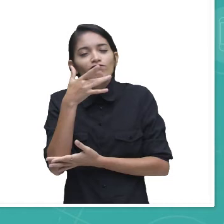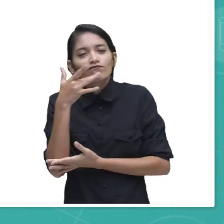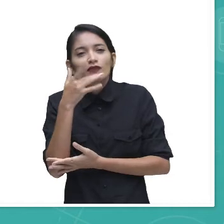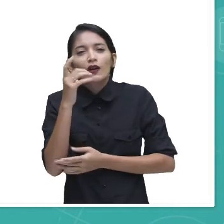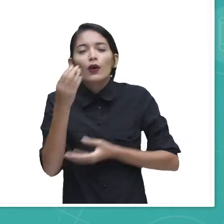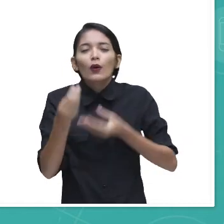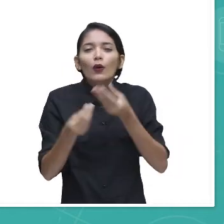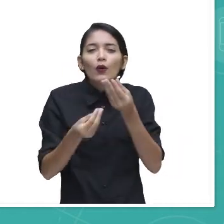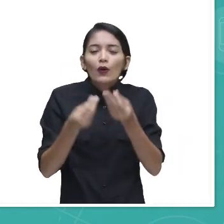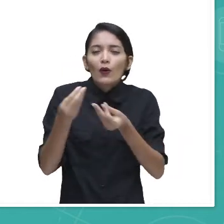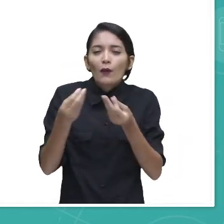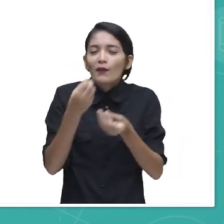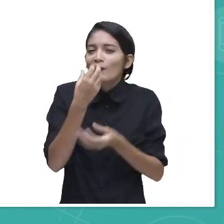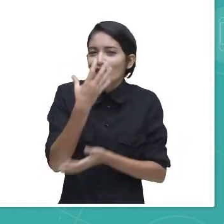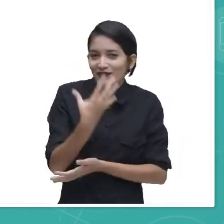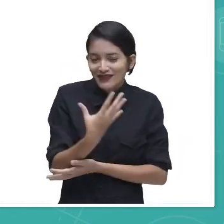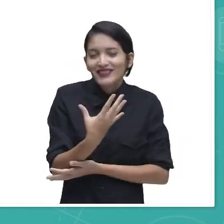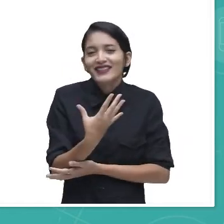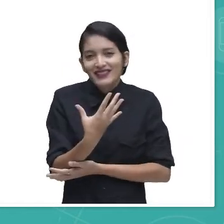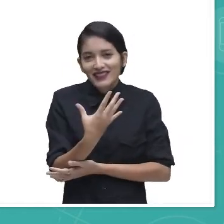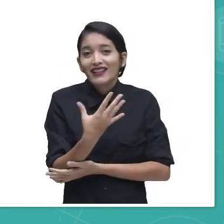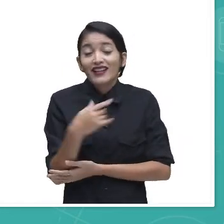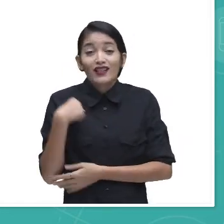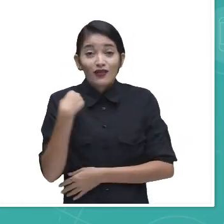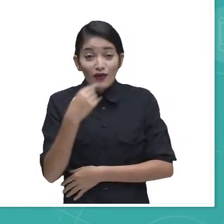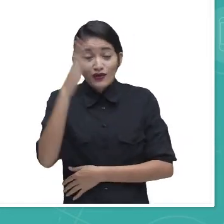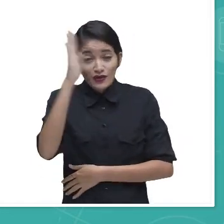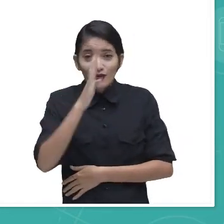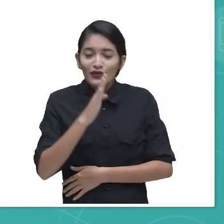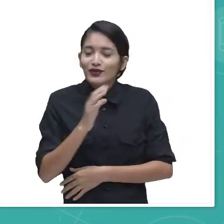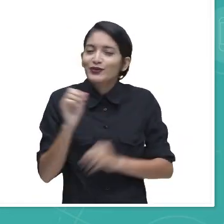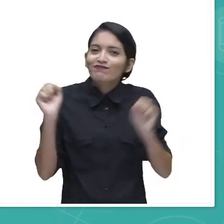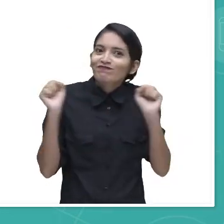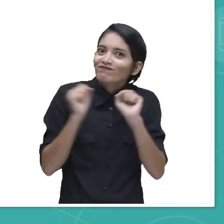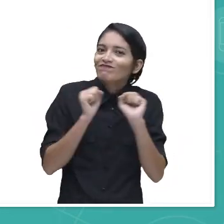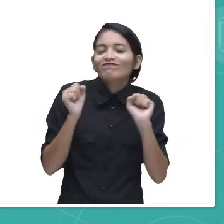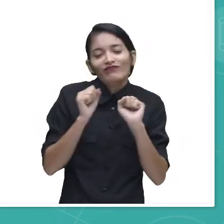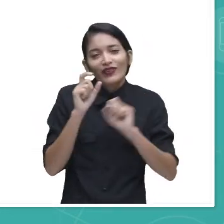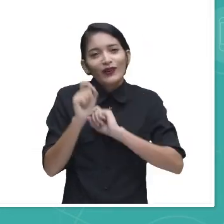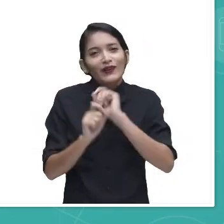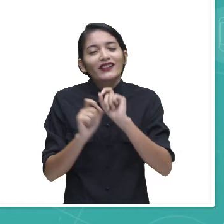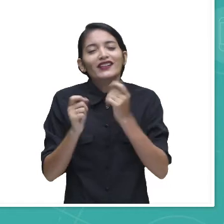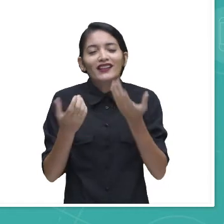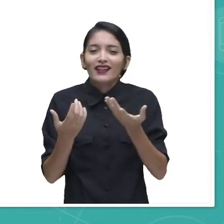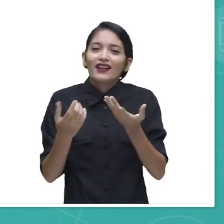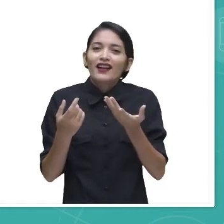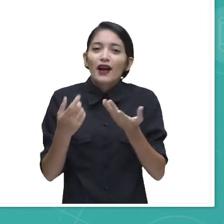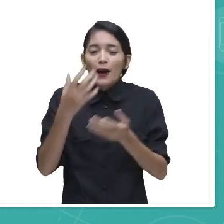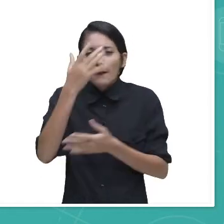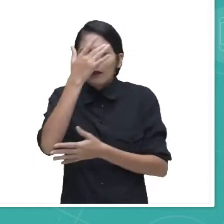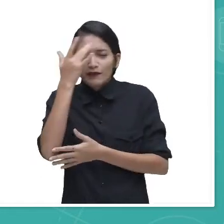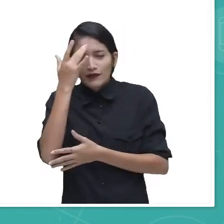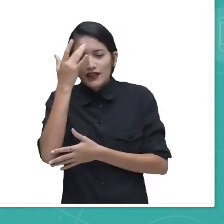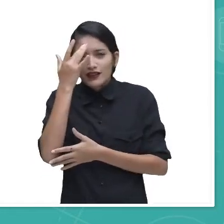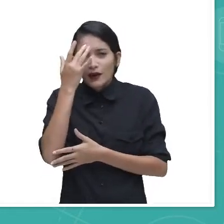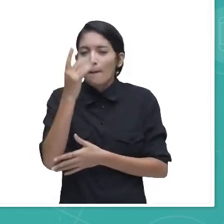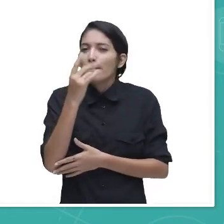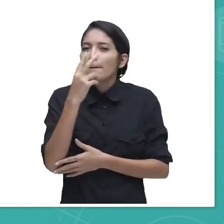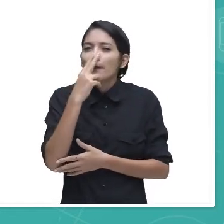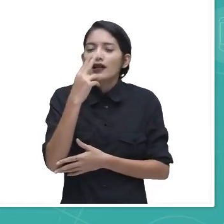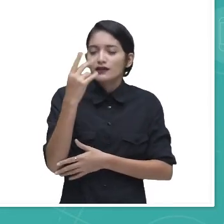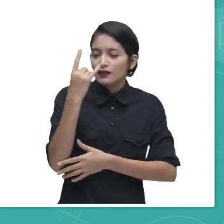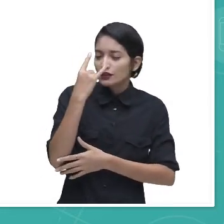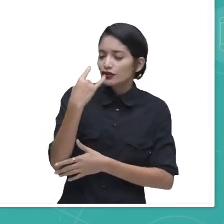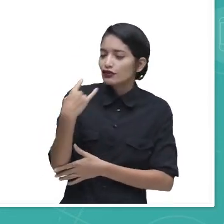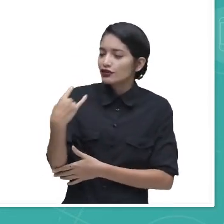coisa muito, muito boa que nós brasileiros adoramos. Então, a pessoa se sente tentada, né, em